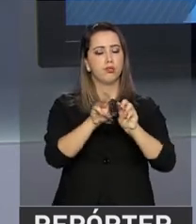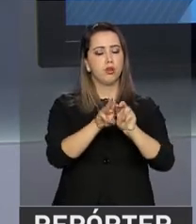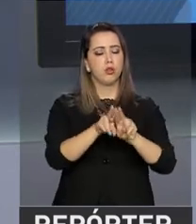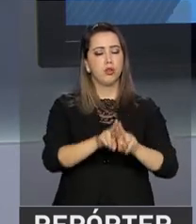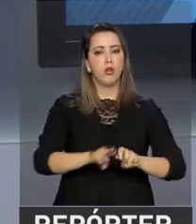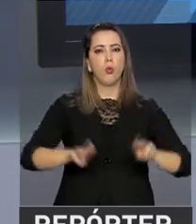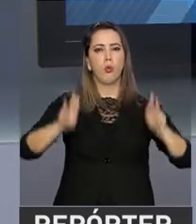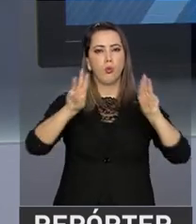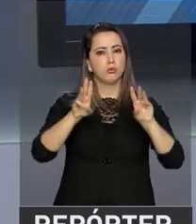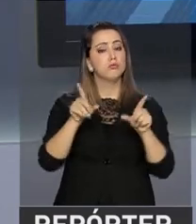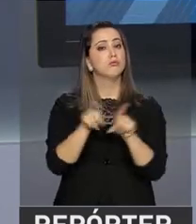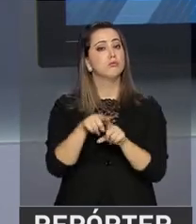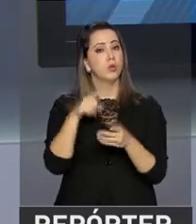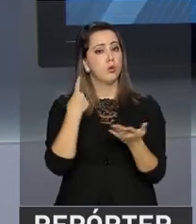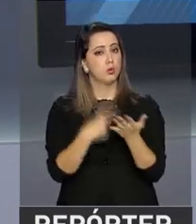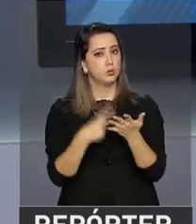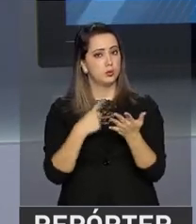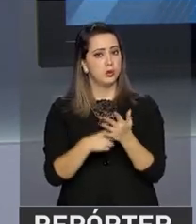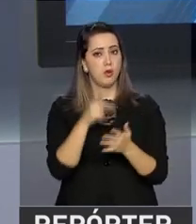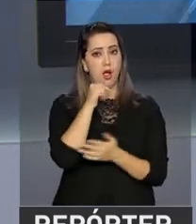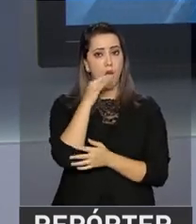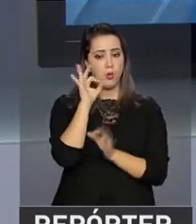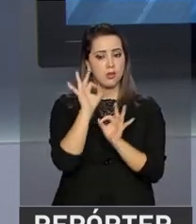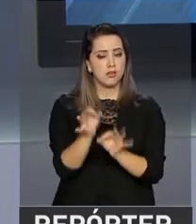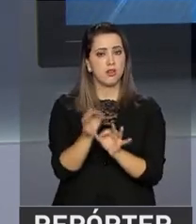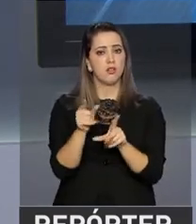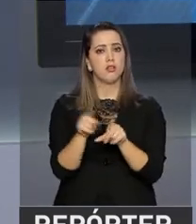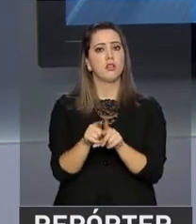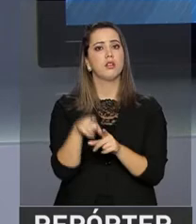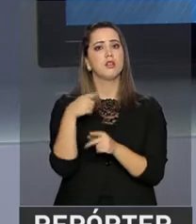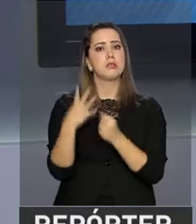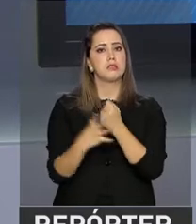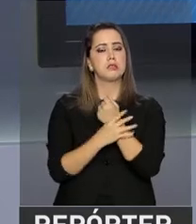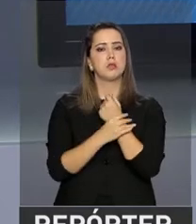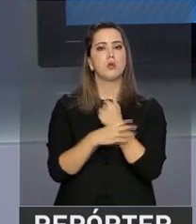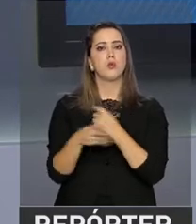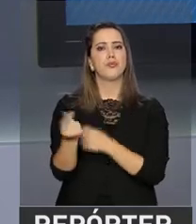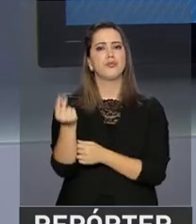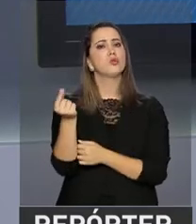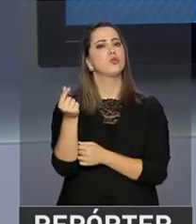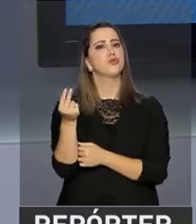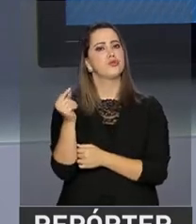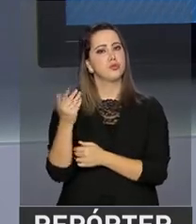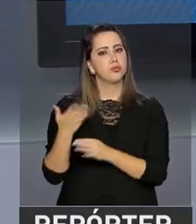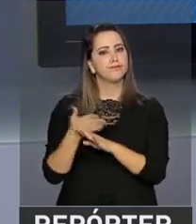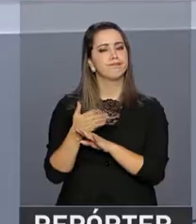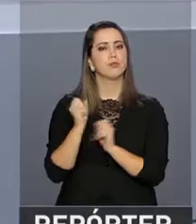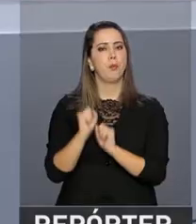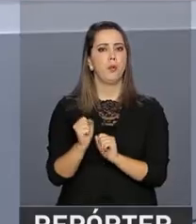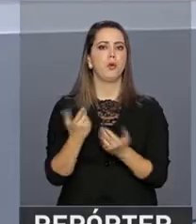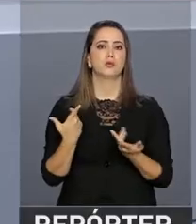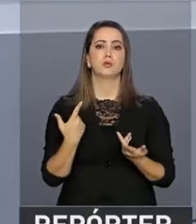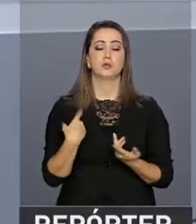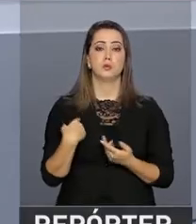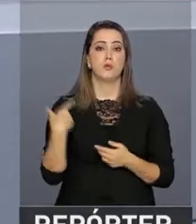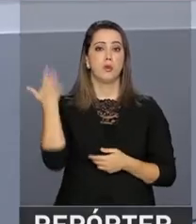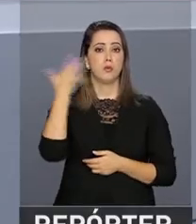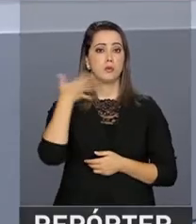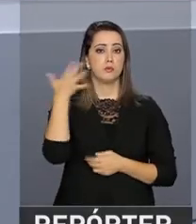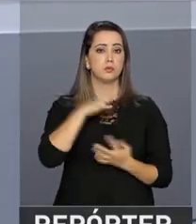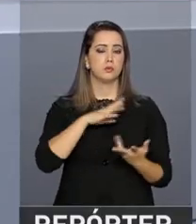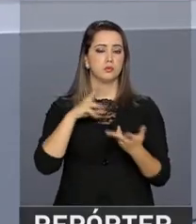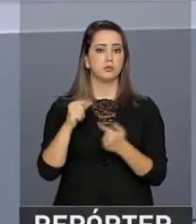regras que prevêm que todos tenham água suficiente segura e financeiramente acessível um seminário internacional